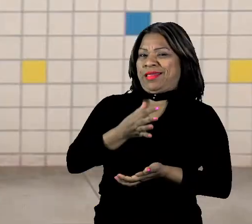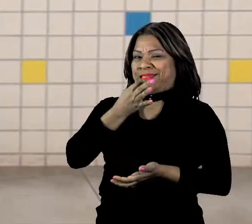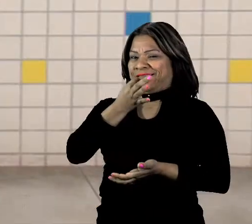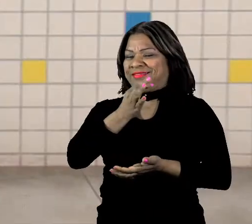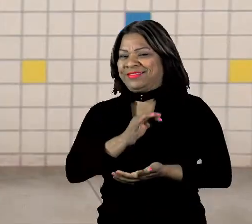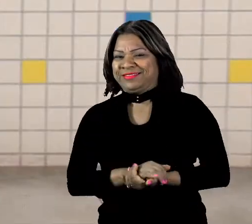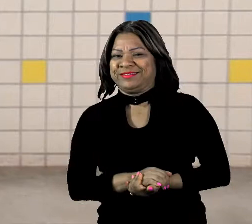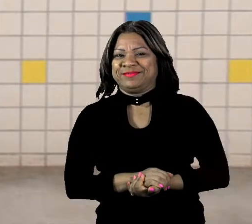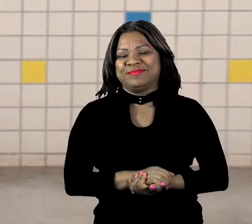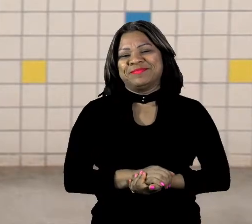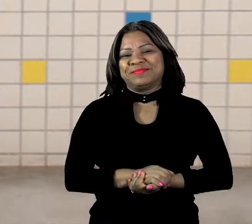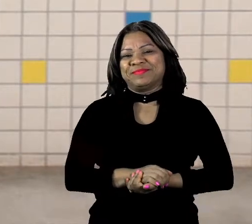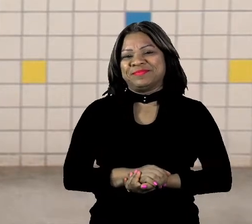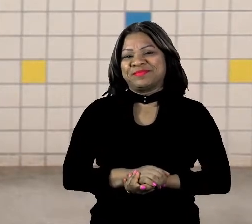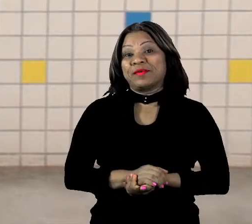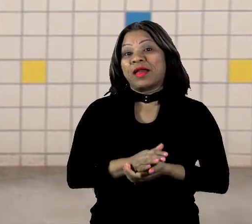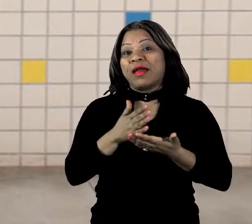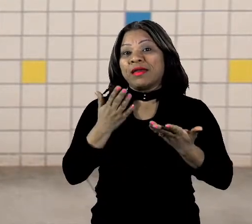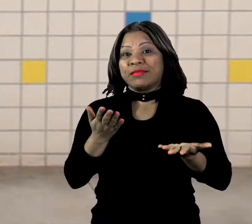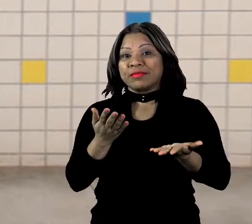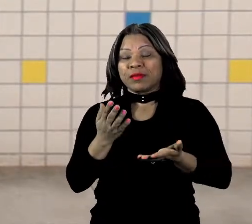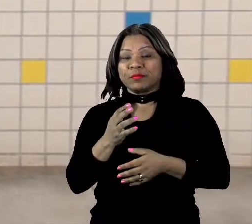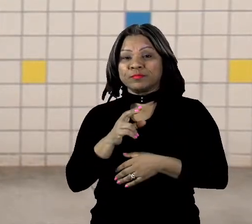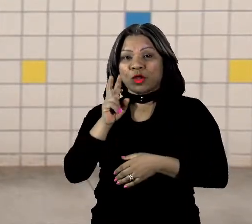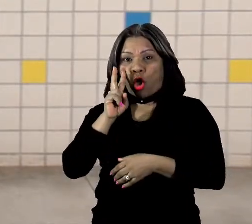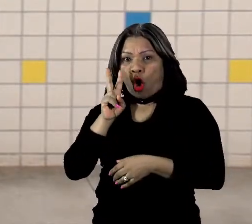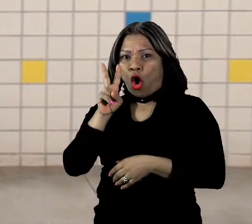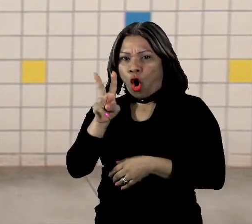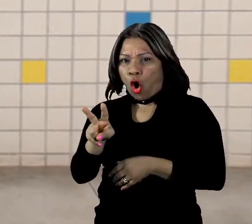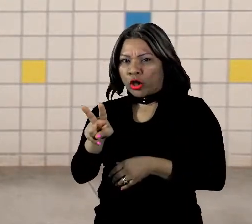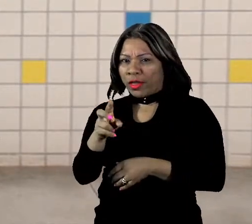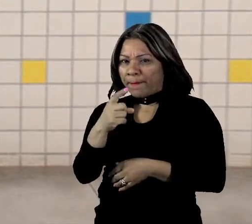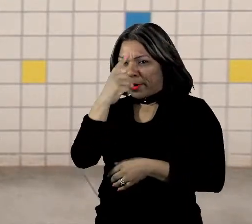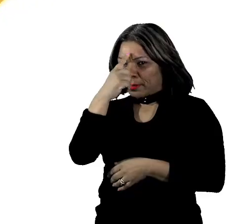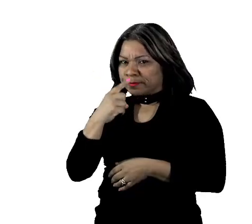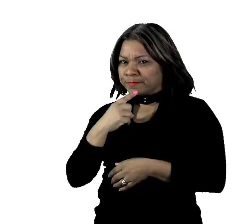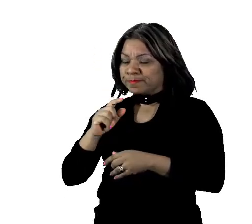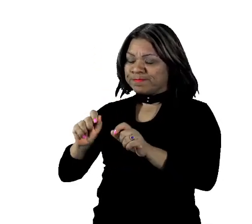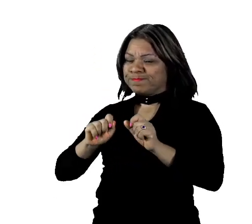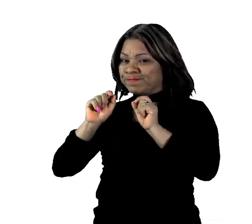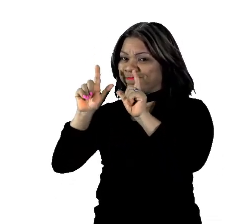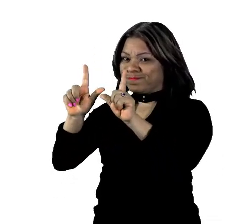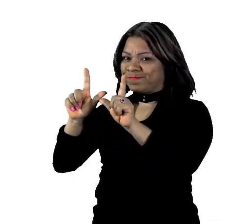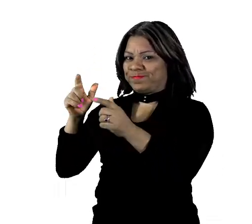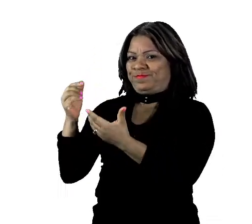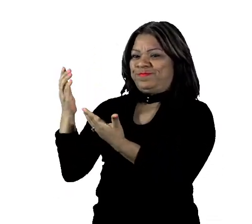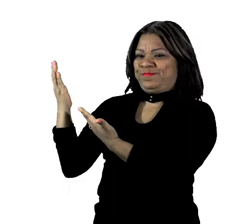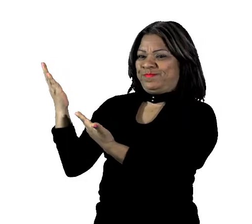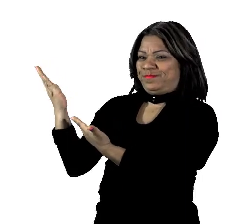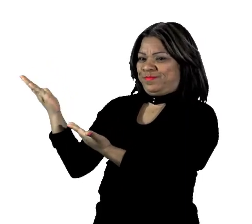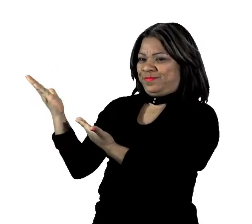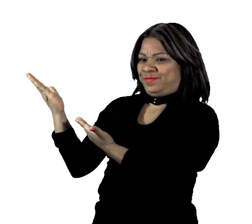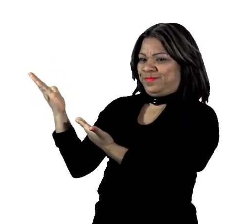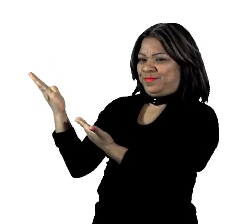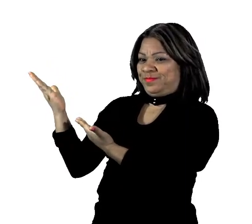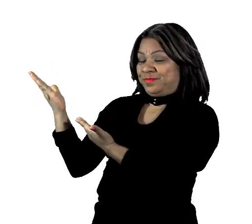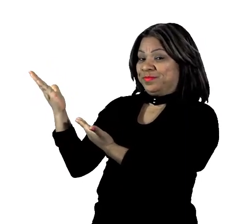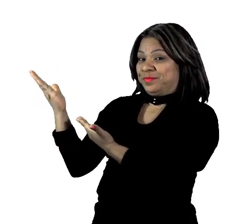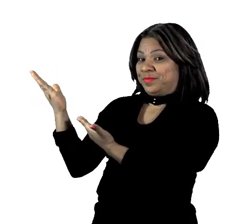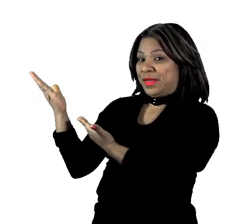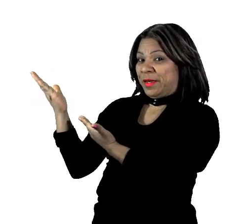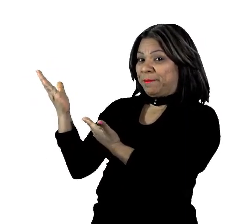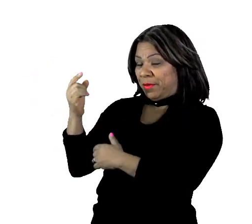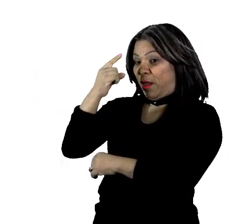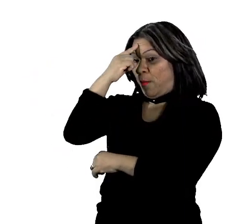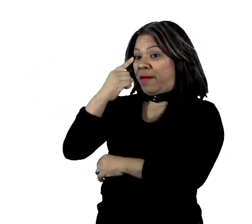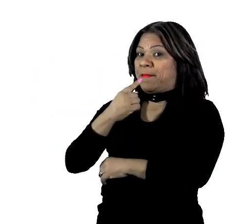só, crianças, olha bem para essa imagem na tela que eu trouxe para vocês. É uma imagem de uma entrevista. Tem a